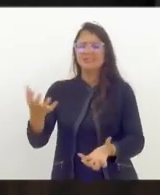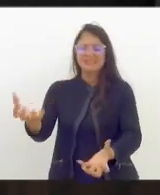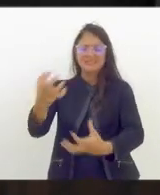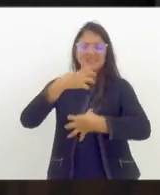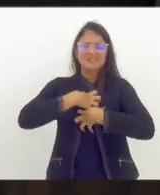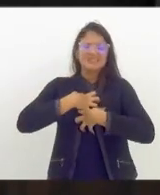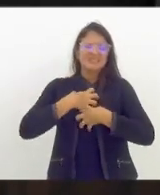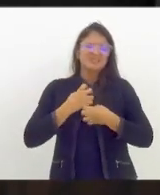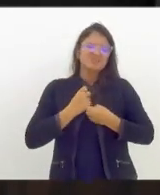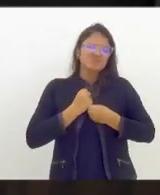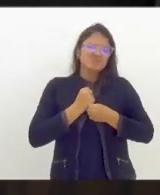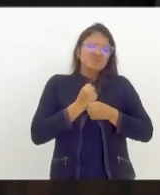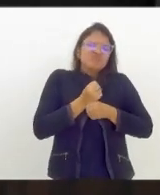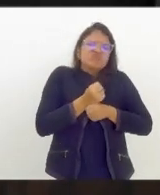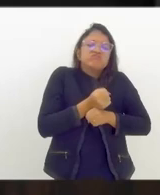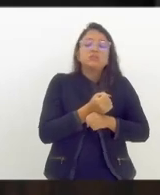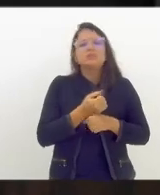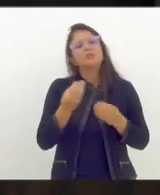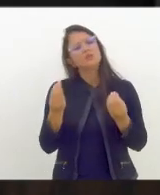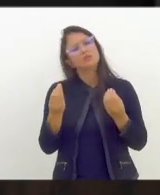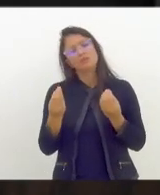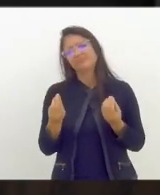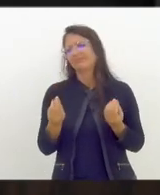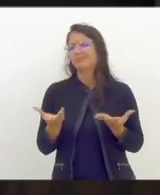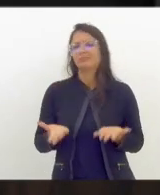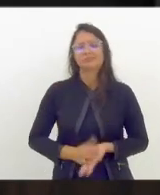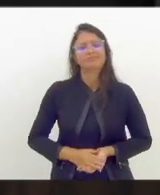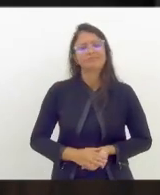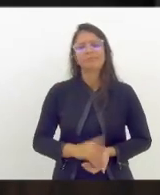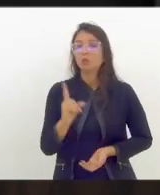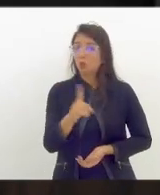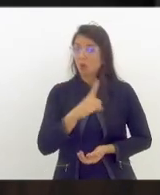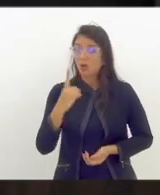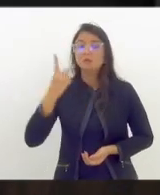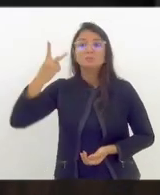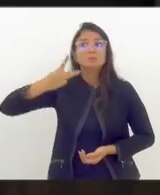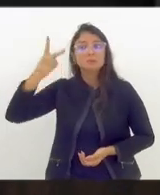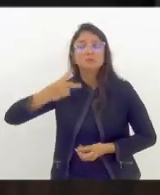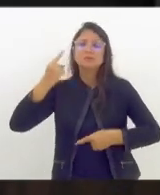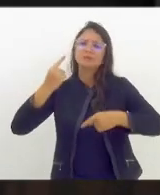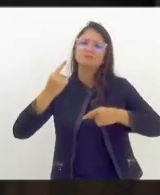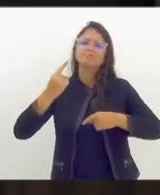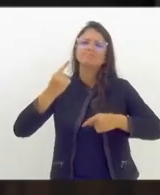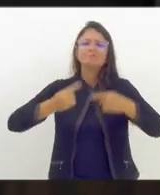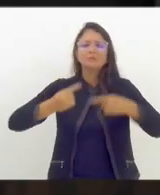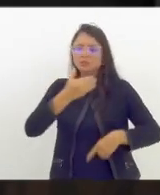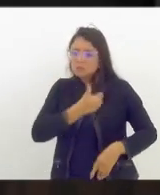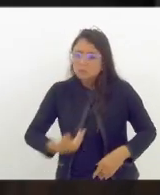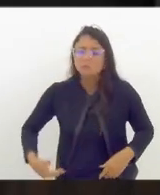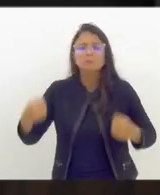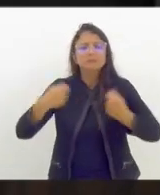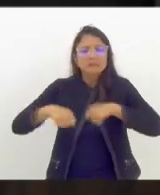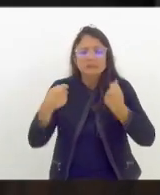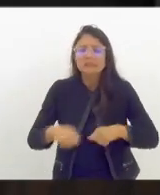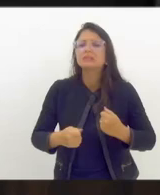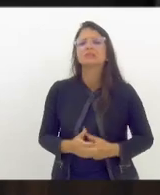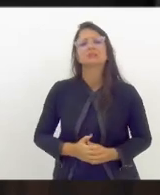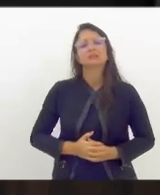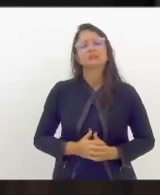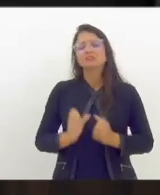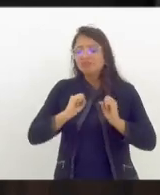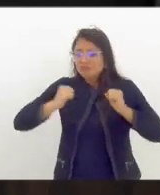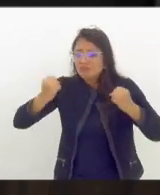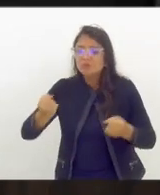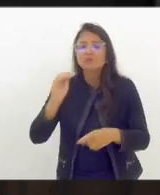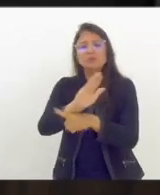precisa, com políticas públicas, agir para que as nossas mulheres não sejam vítimas de companheiros, ex-companheiros ou